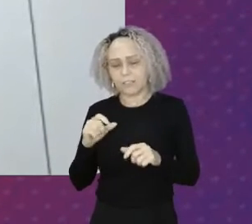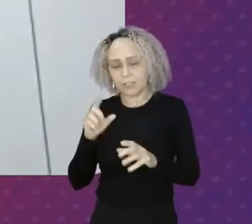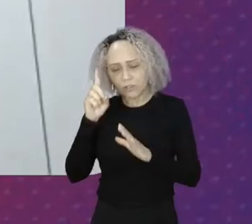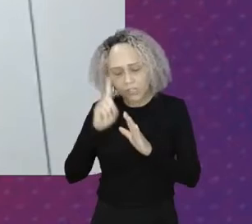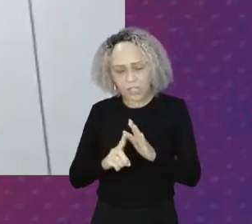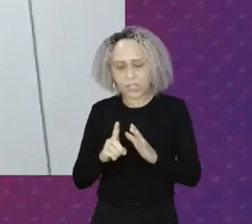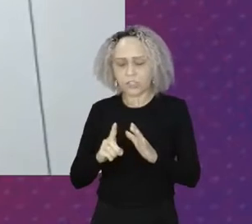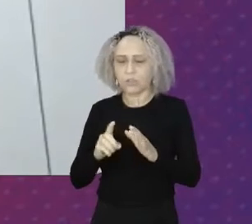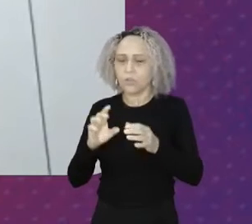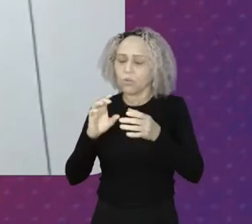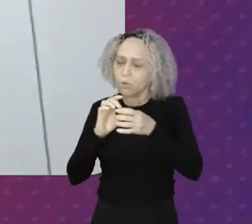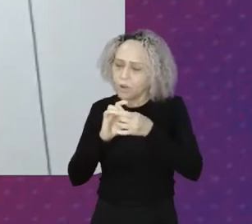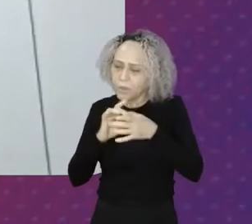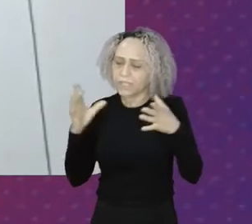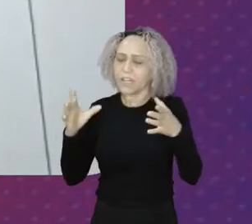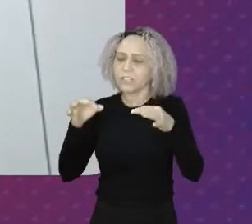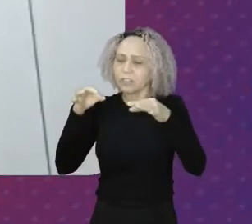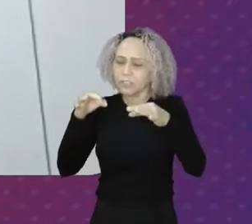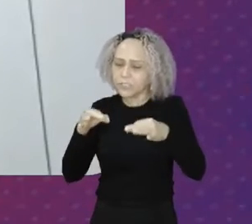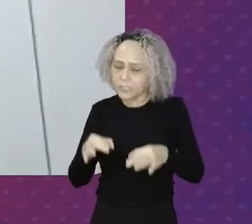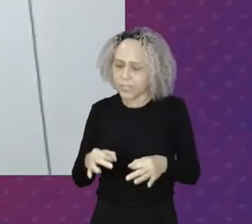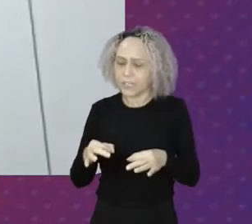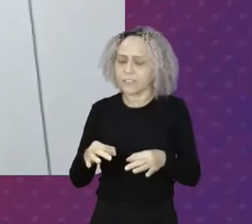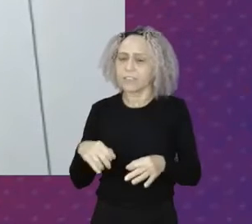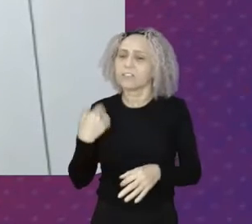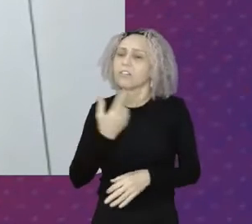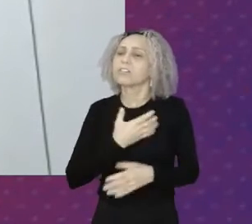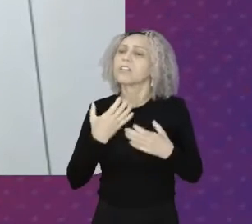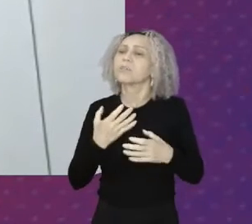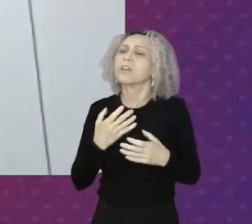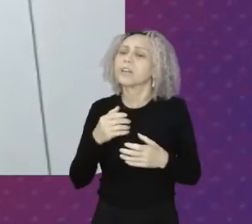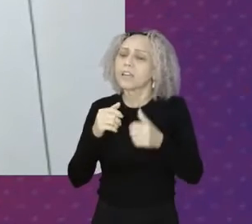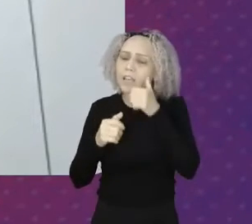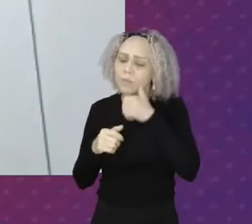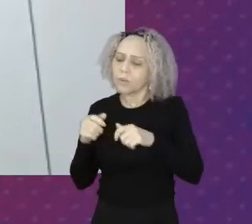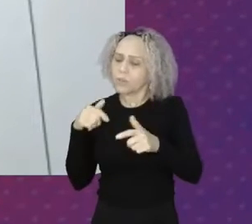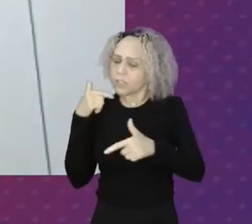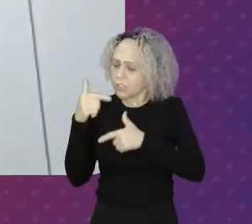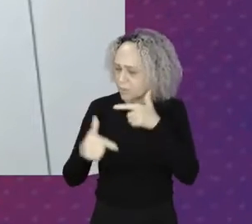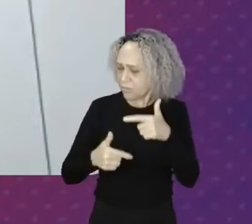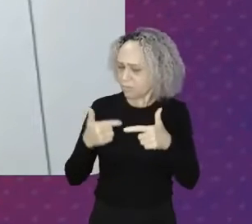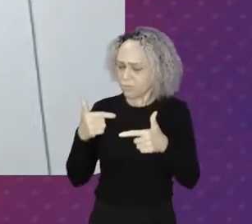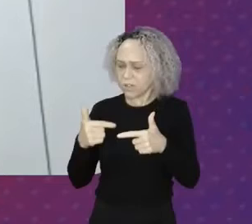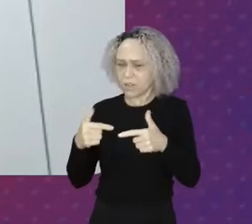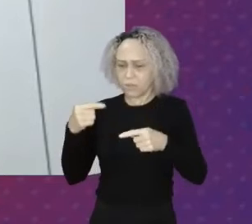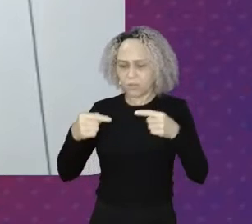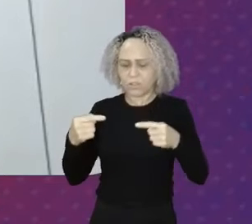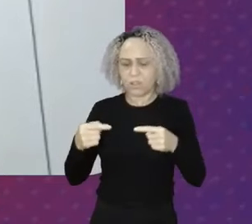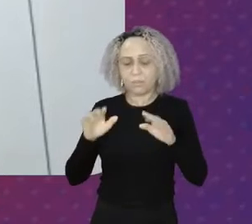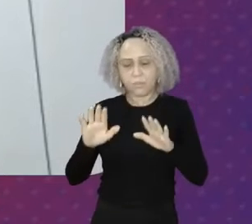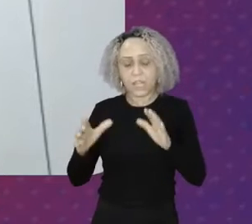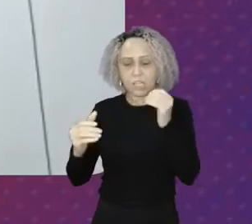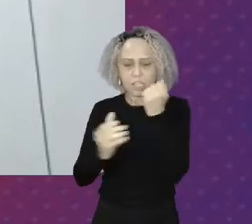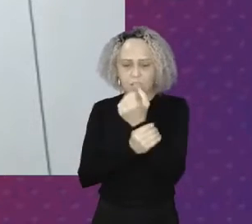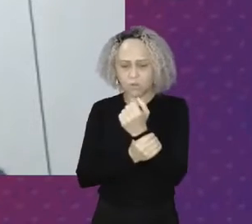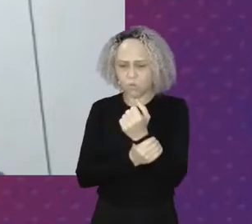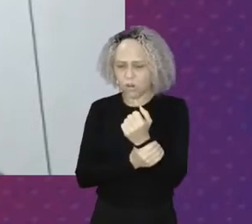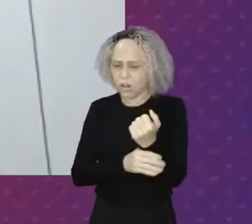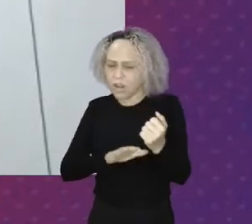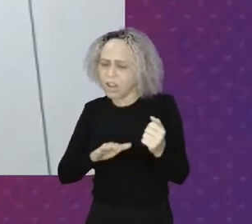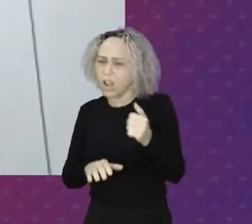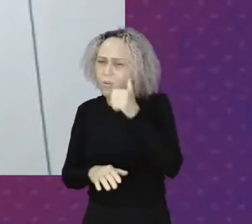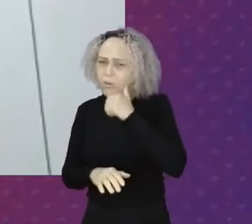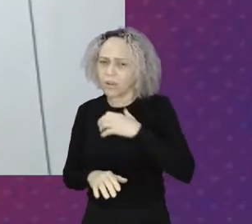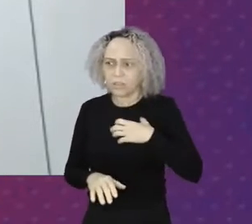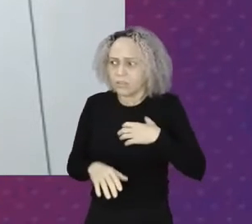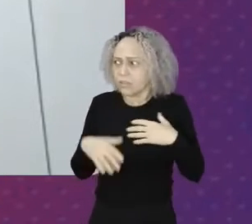quer que as mulheres possam atuar politicamente, mas de uma forma segura. A gente não quer que elas se sintam ameaçadas, a